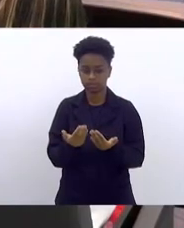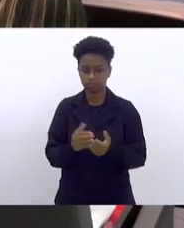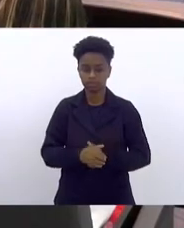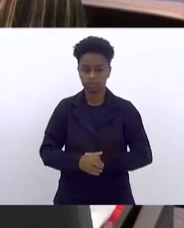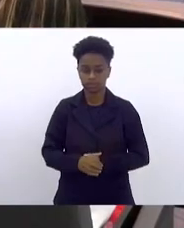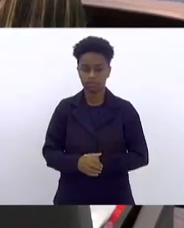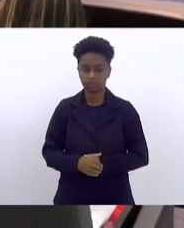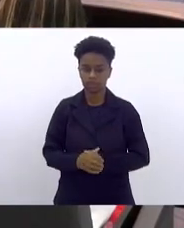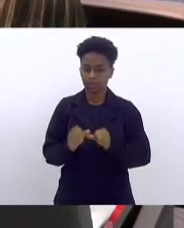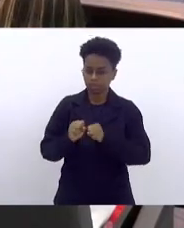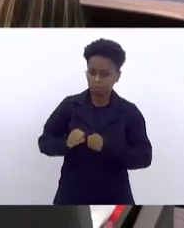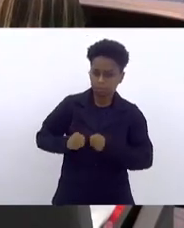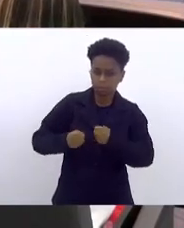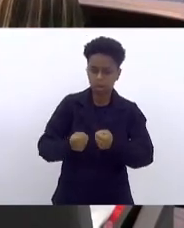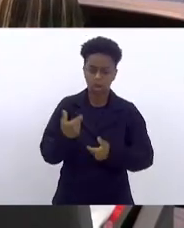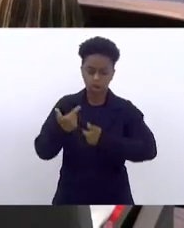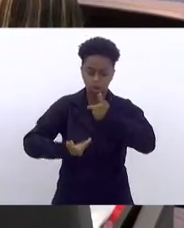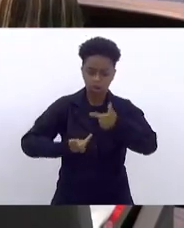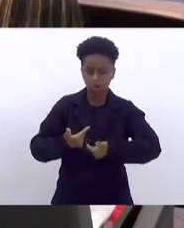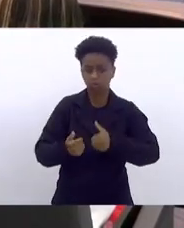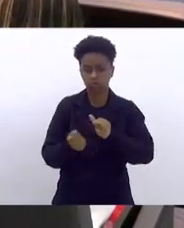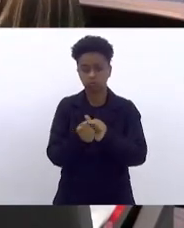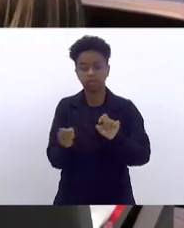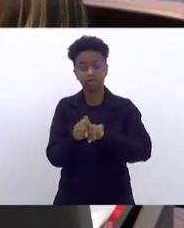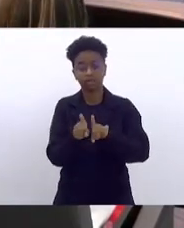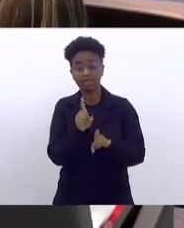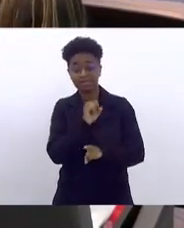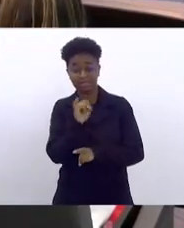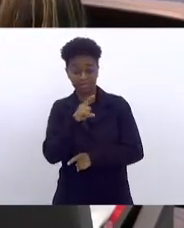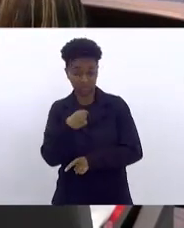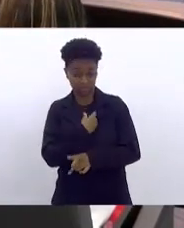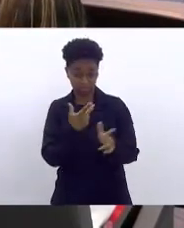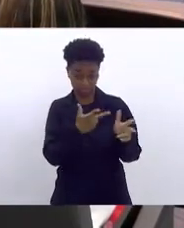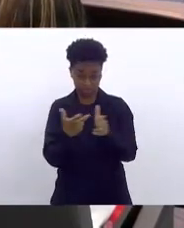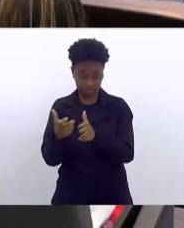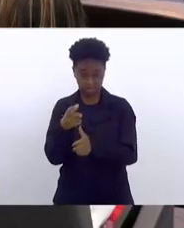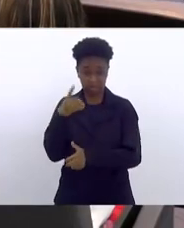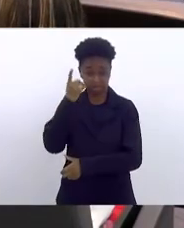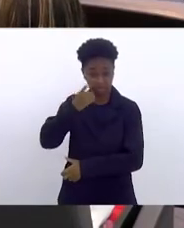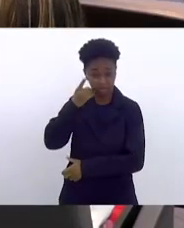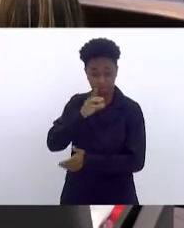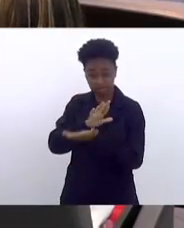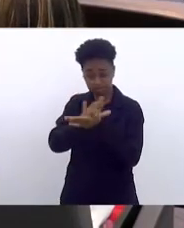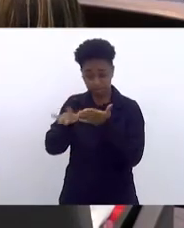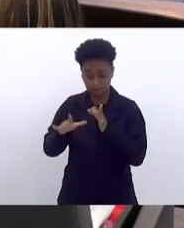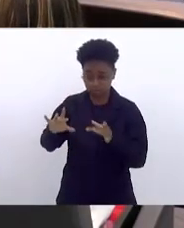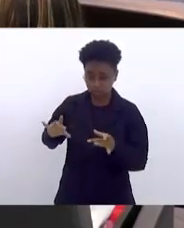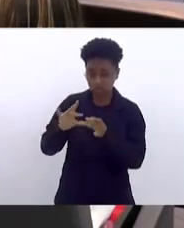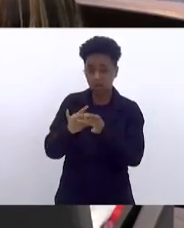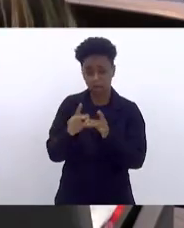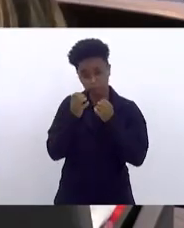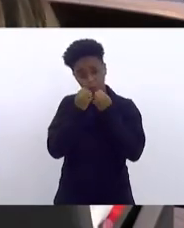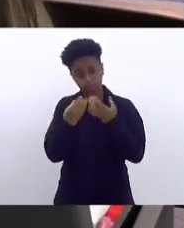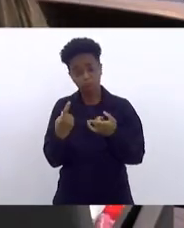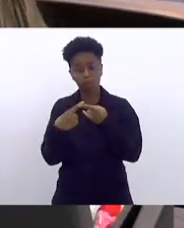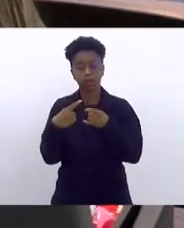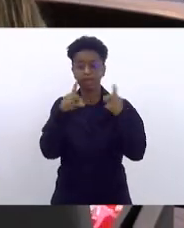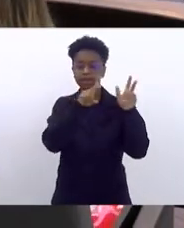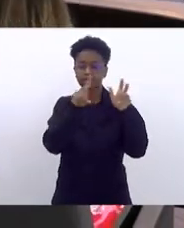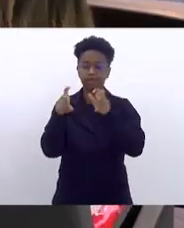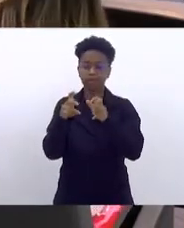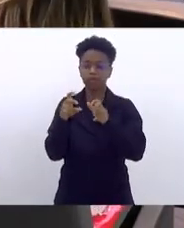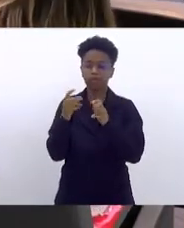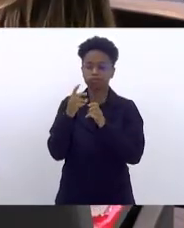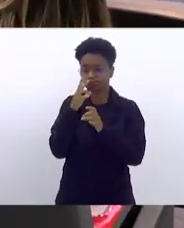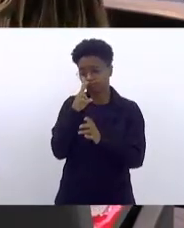luta e quando a gente vê tantos parlamentares envolvidos isso é muito bom porque quando o tema tem a força de quanto o